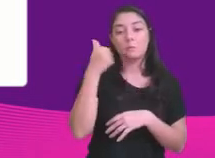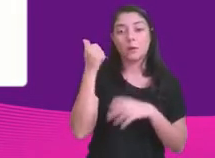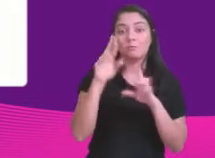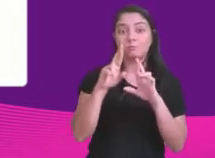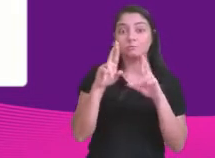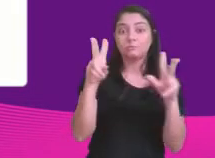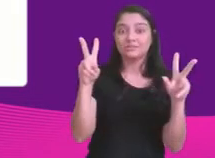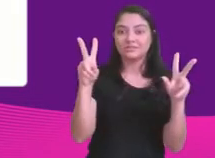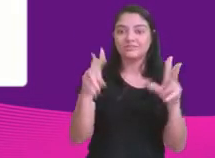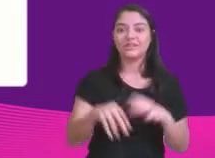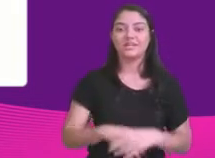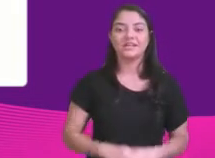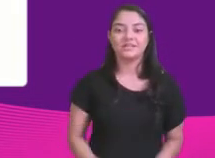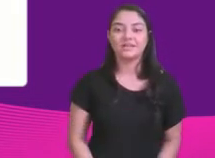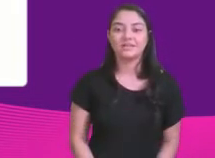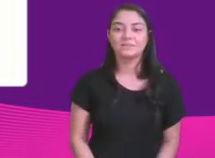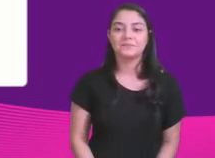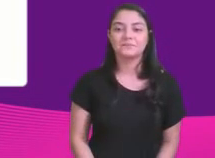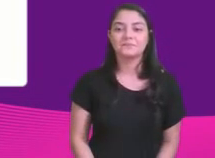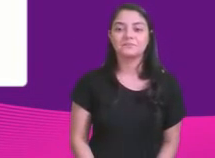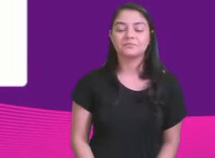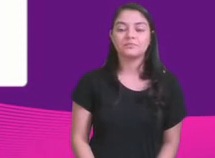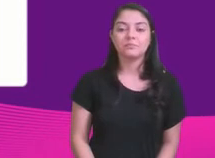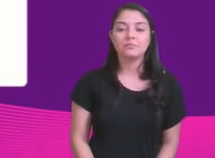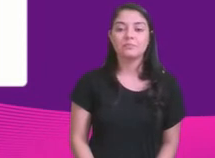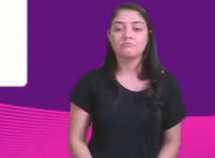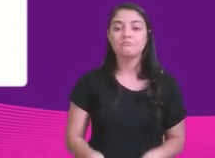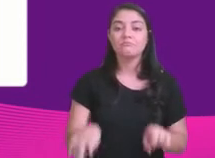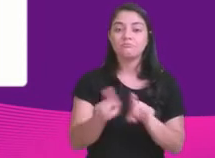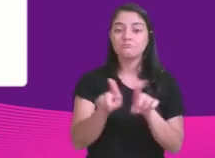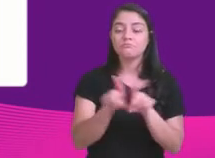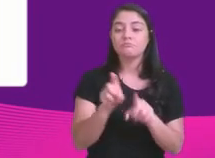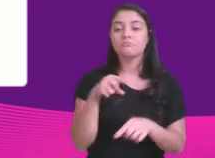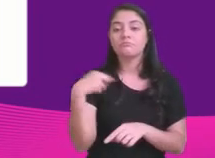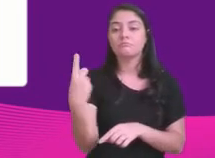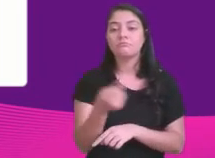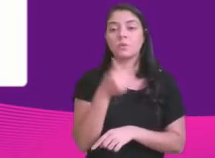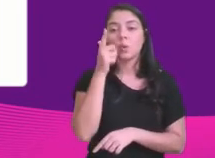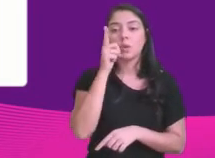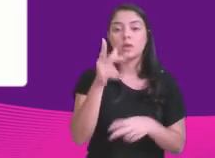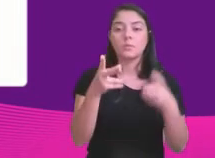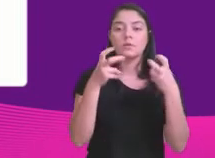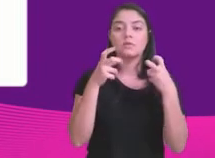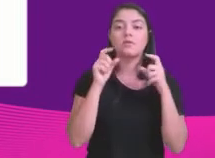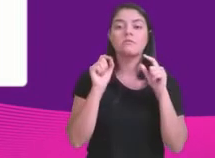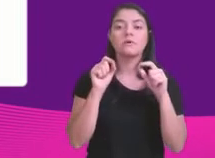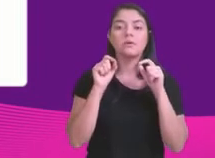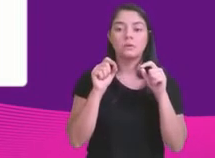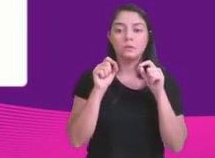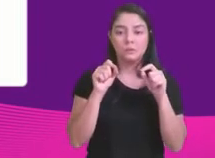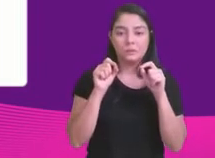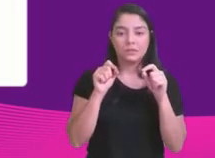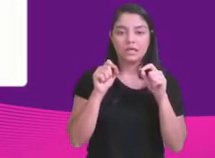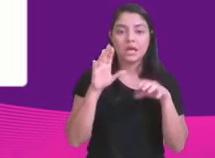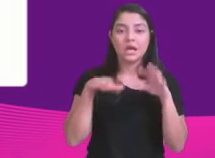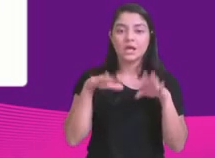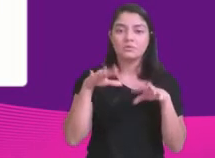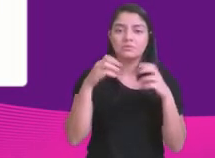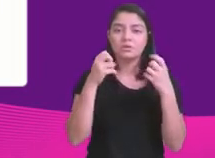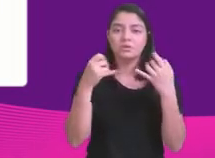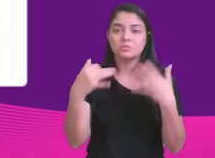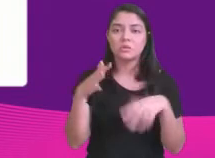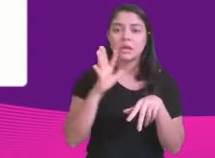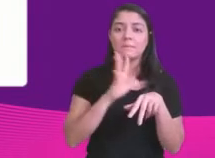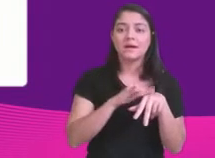diferenciada. E a gente consegue observar isso muito bem quando a gente fala de pacientes